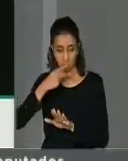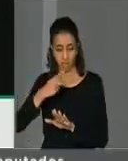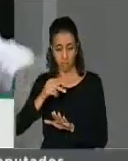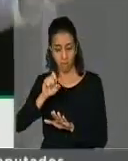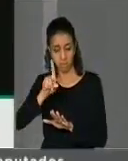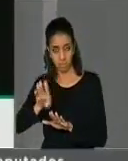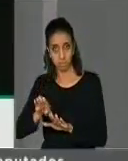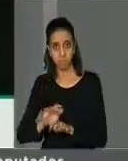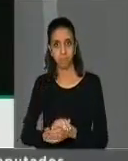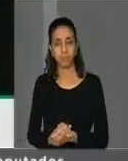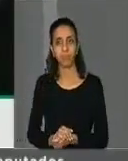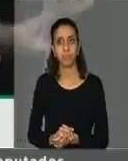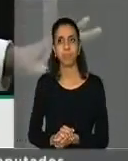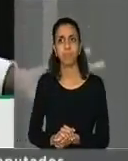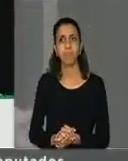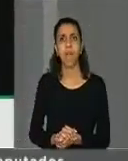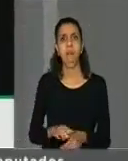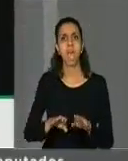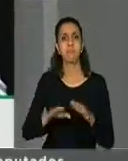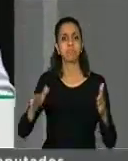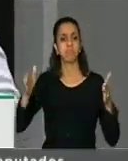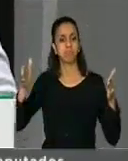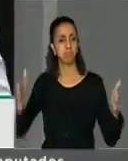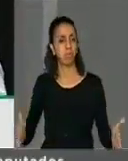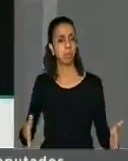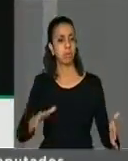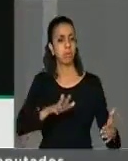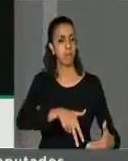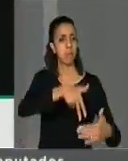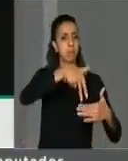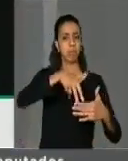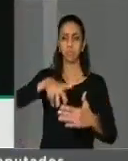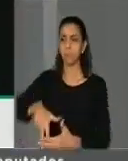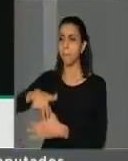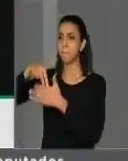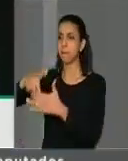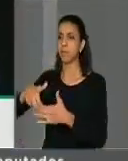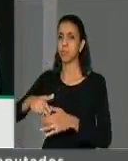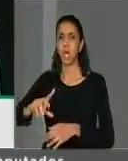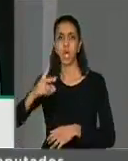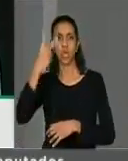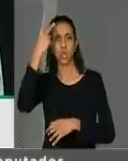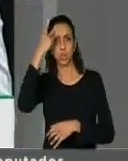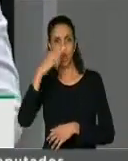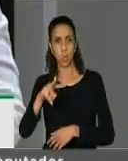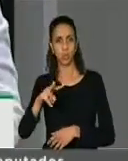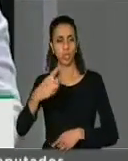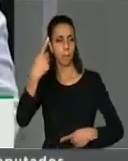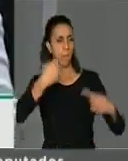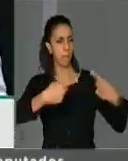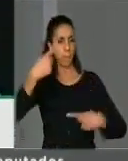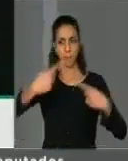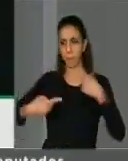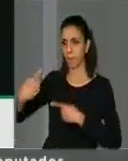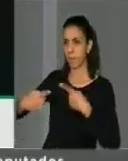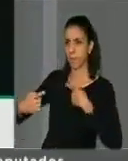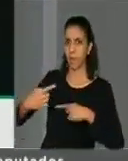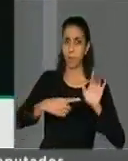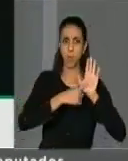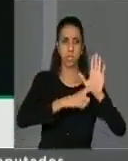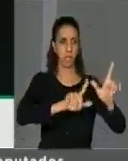palanque, colocaram 2 dias de debate midiáticos